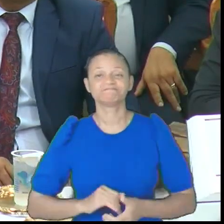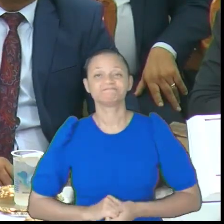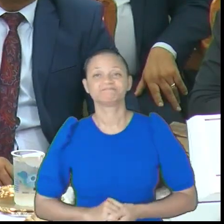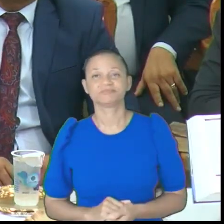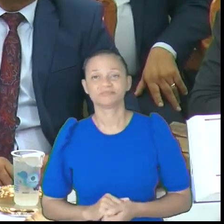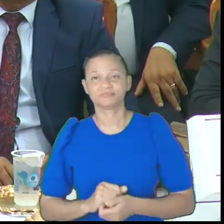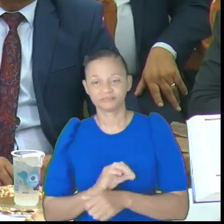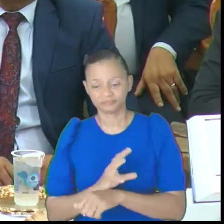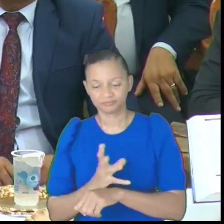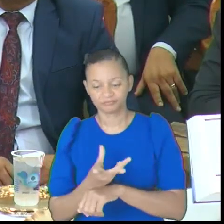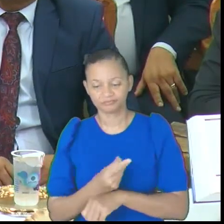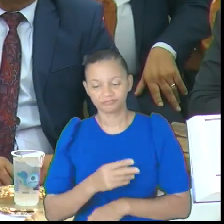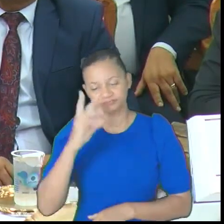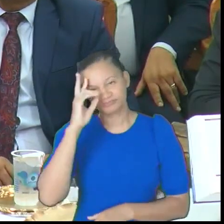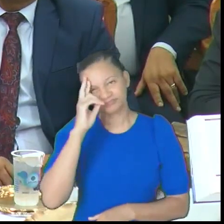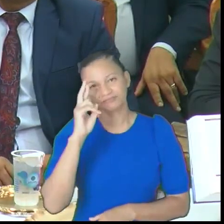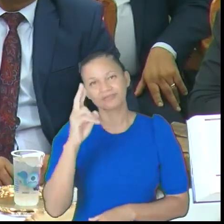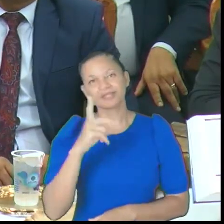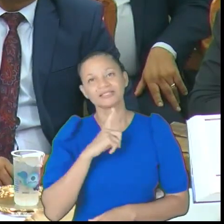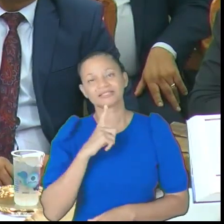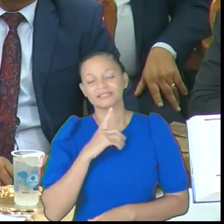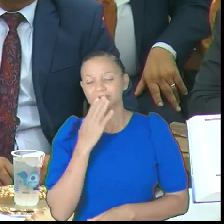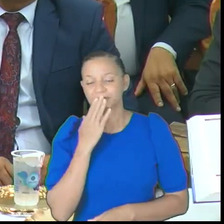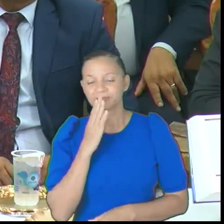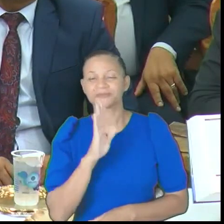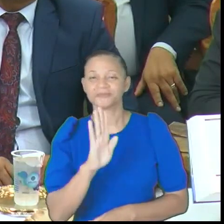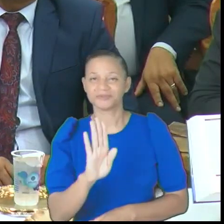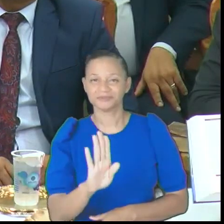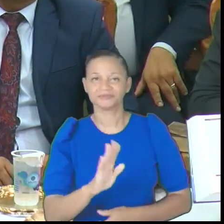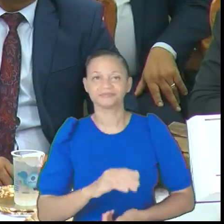A igreja do Senhor tem uma promessa.